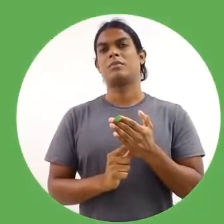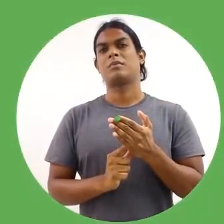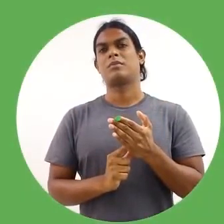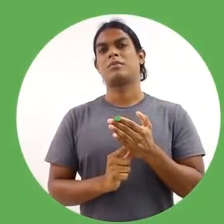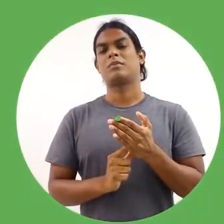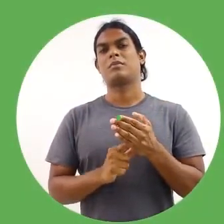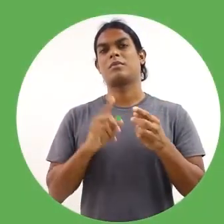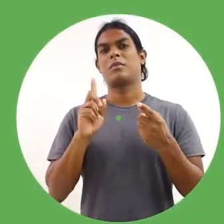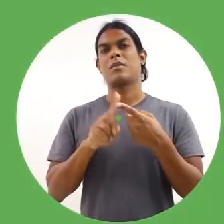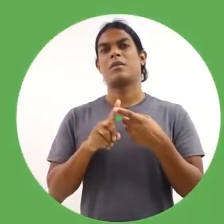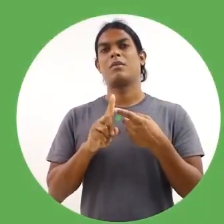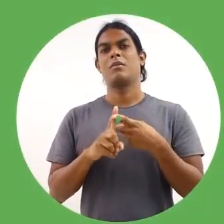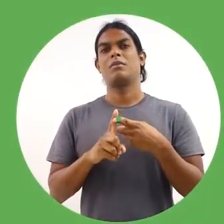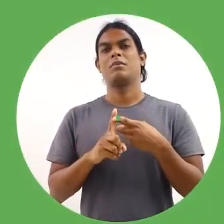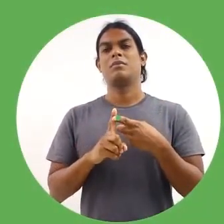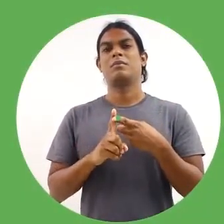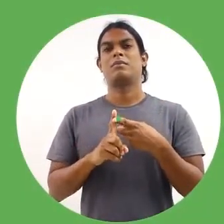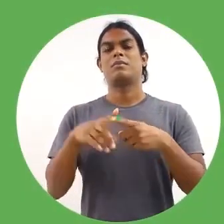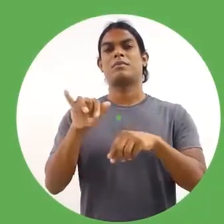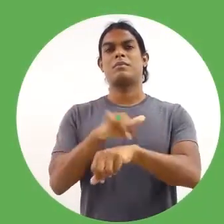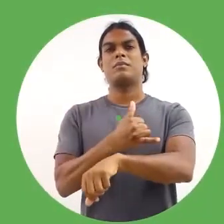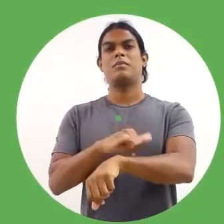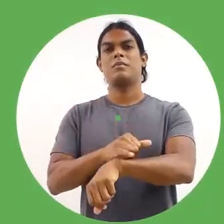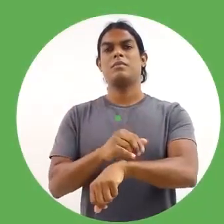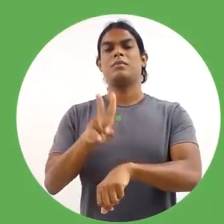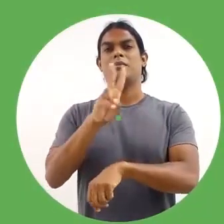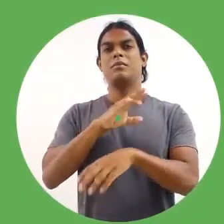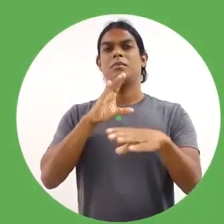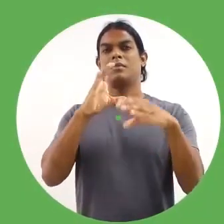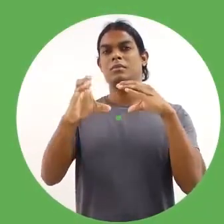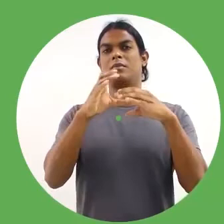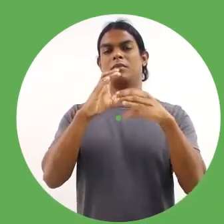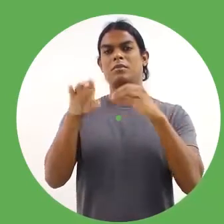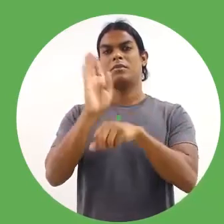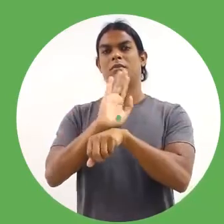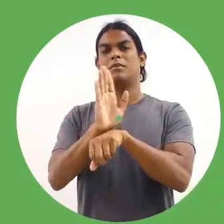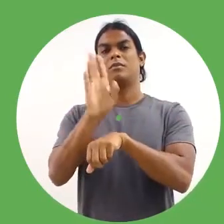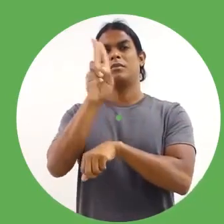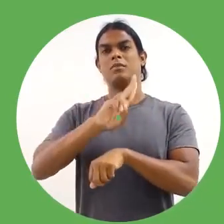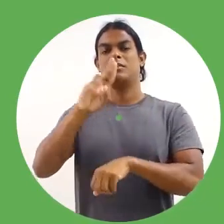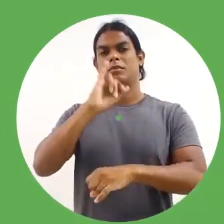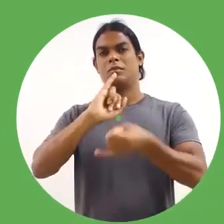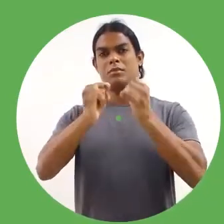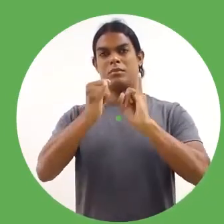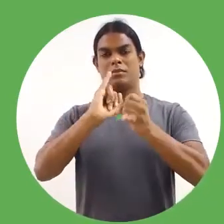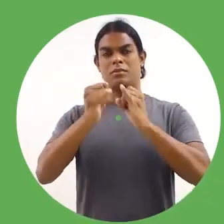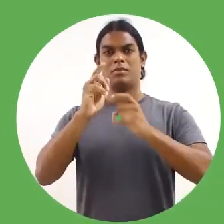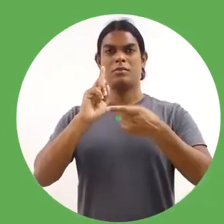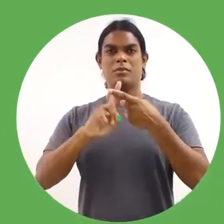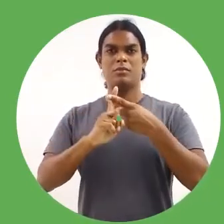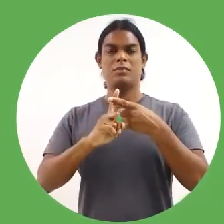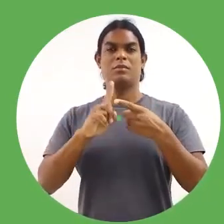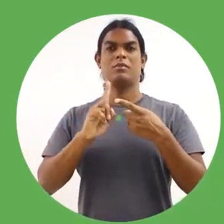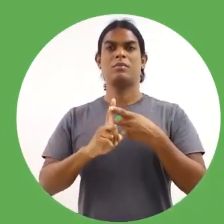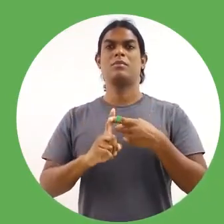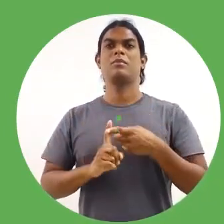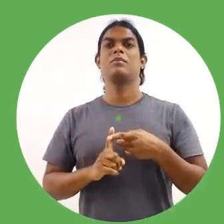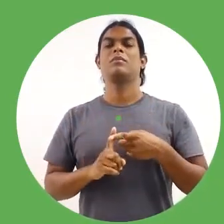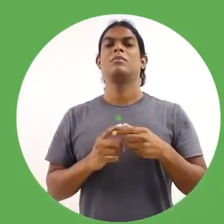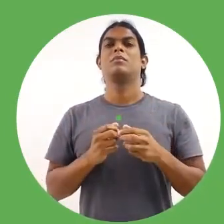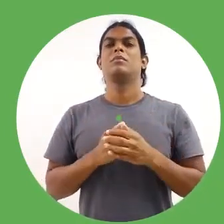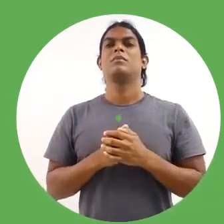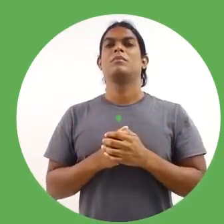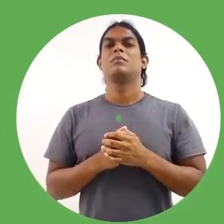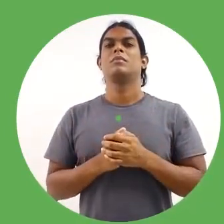que ele é também um recurso que oferece comunicação de vídeos por meio da internet. E mais, ele tem o poder